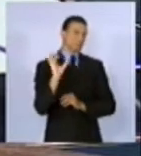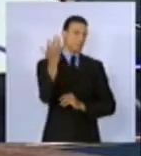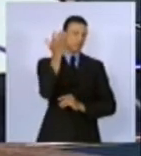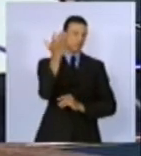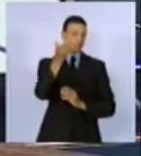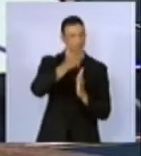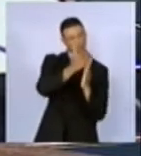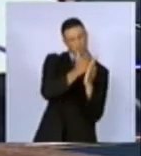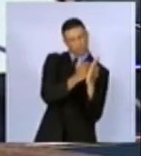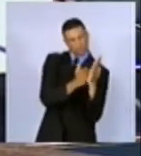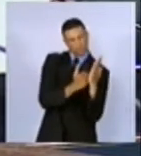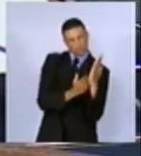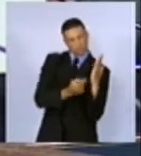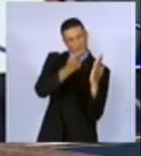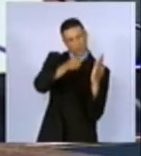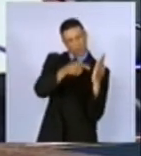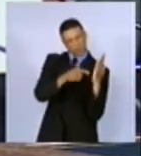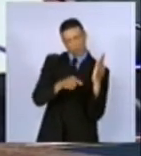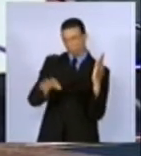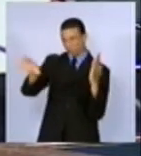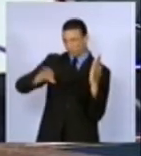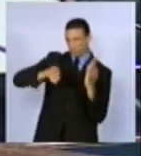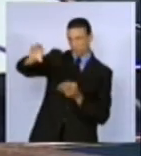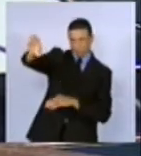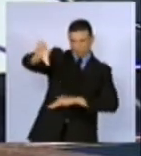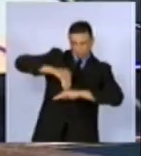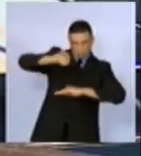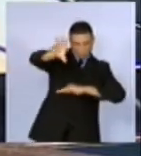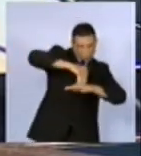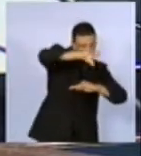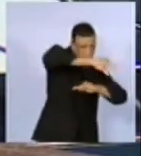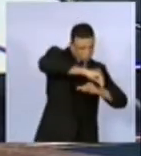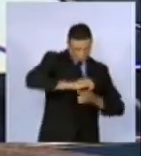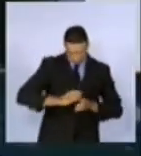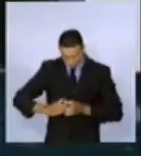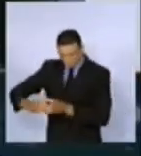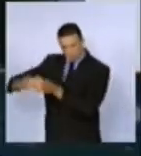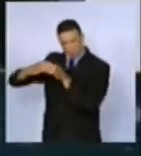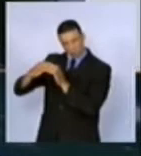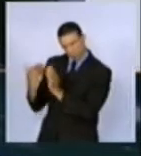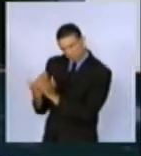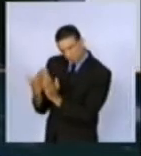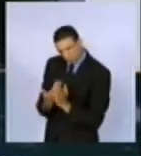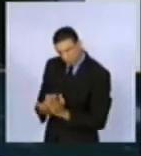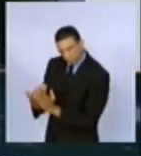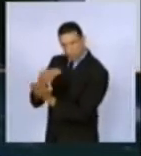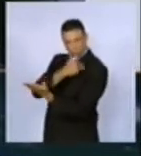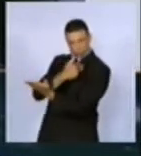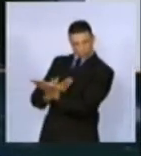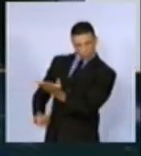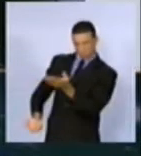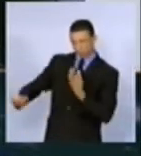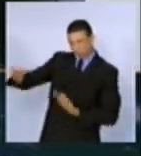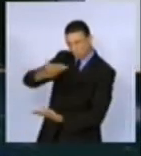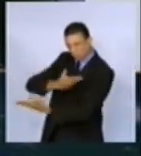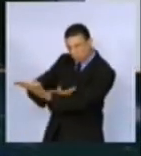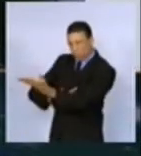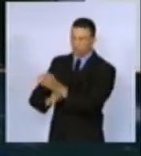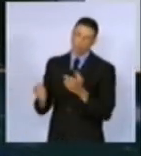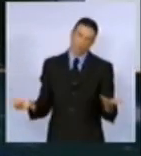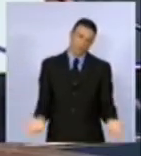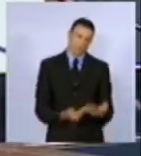a enfim Todo o material que colhemos durante a sua audiência para apreciação de vossa excelência oportunamente então